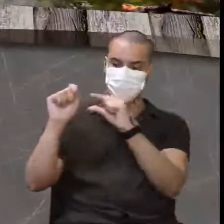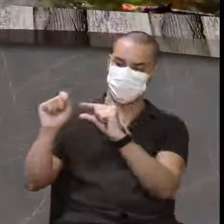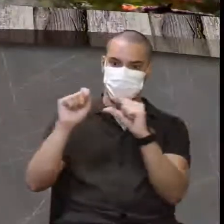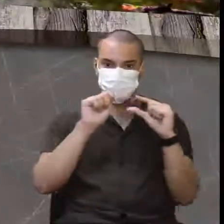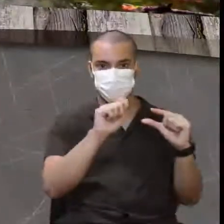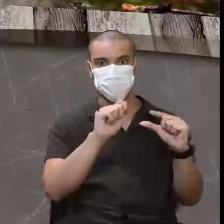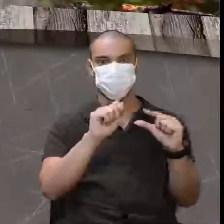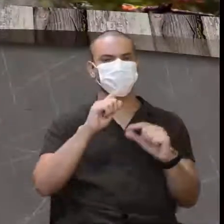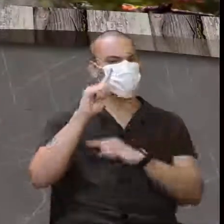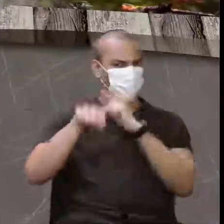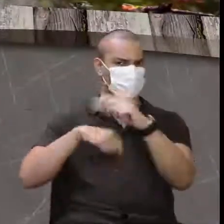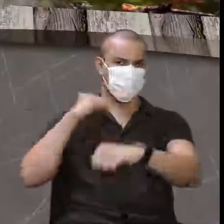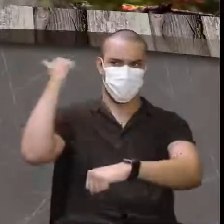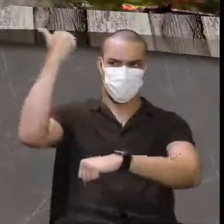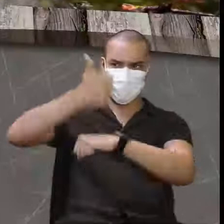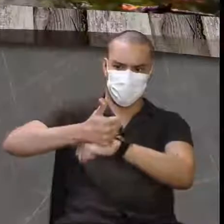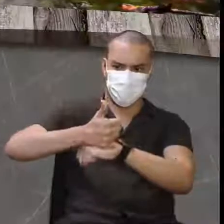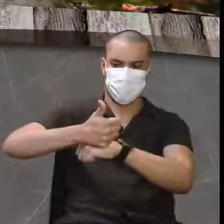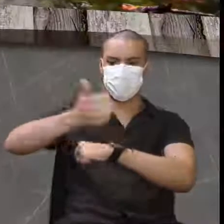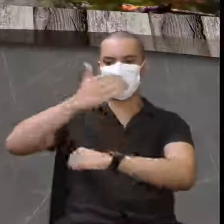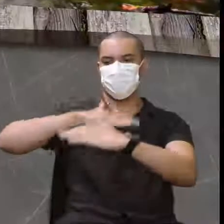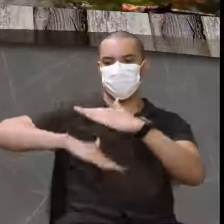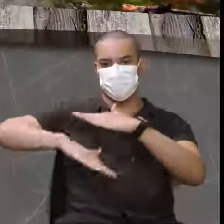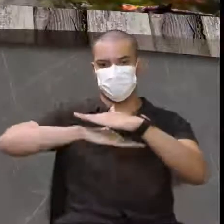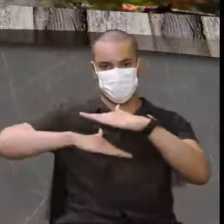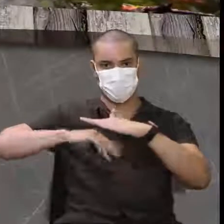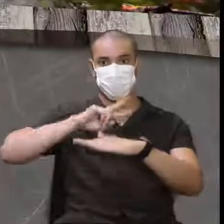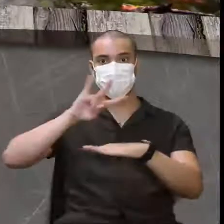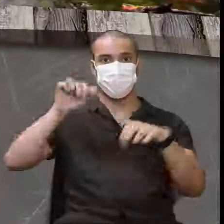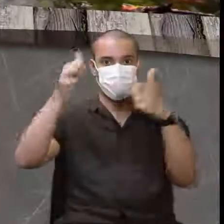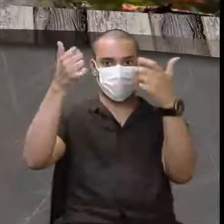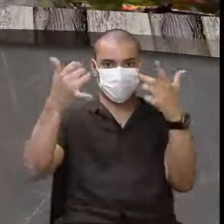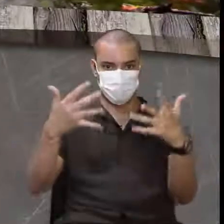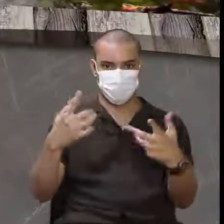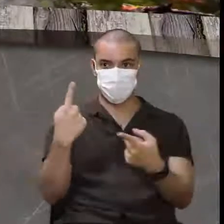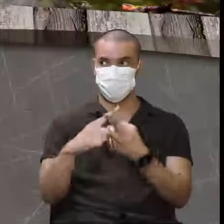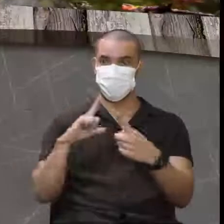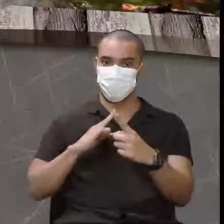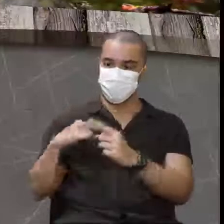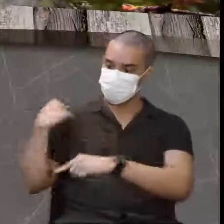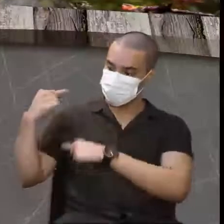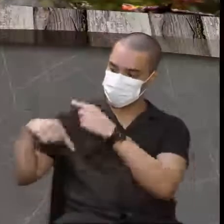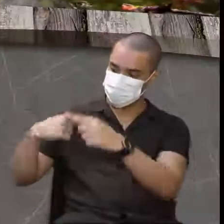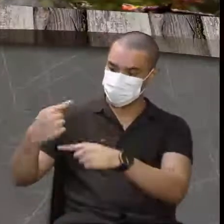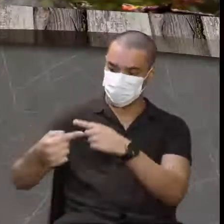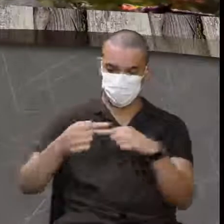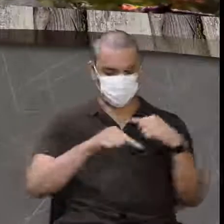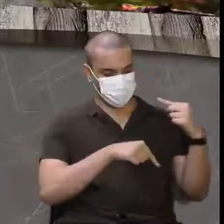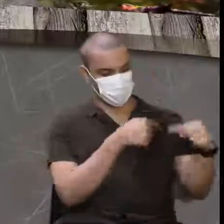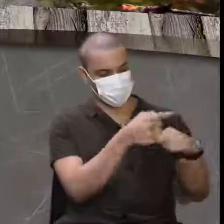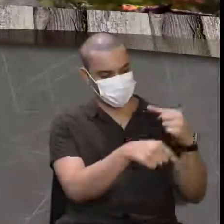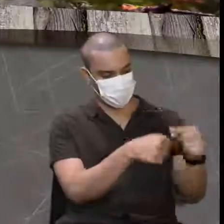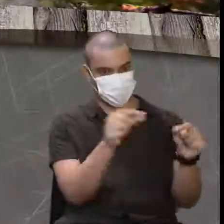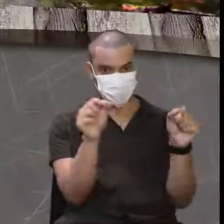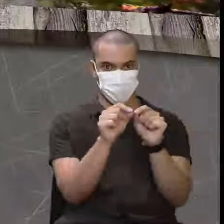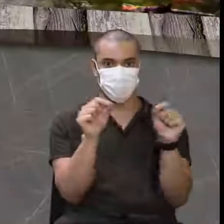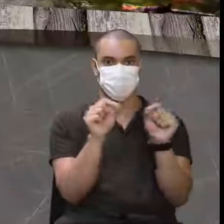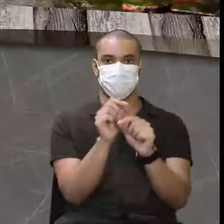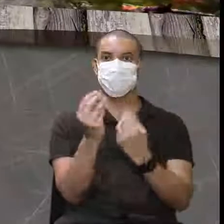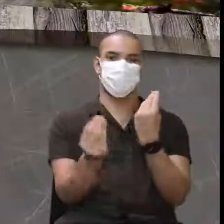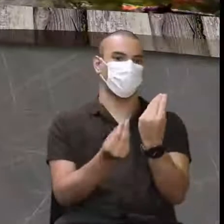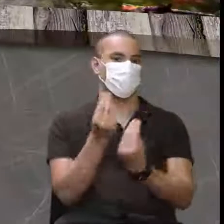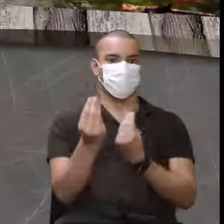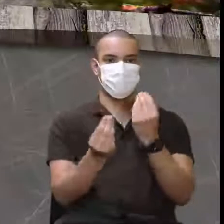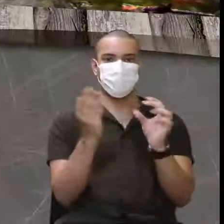de dominância, recessividade, porque a gente vai ter gerações a partir de cruzamentos